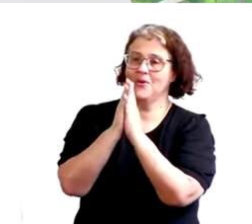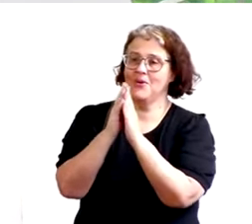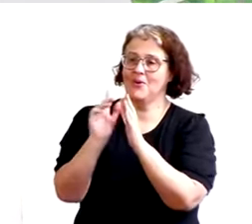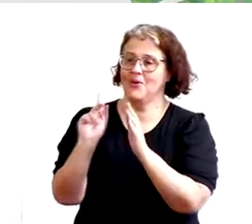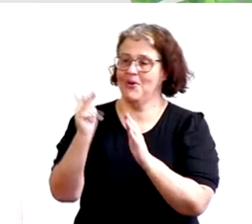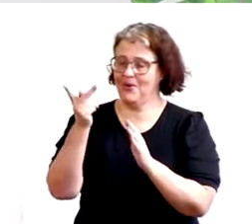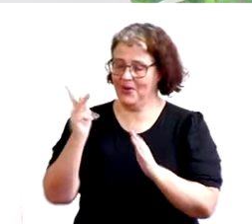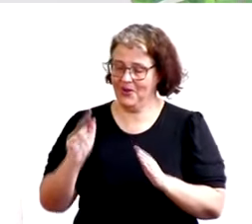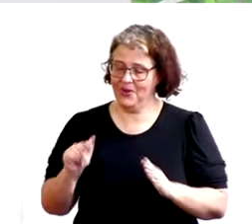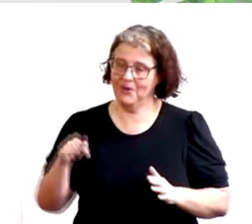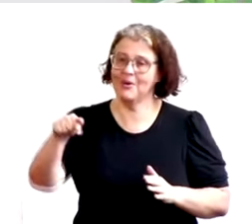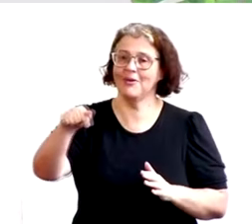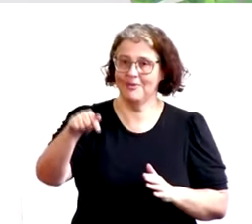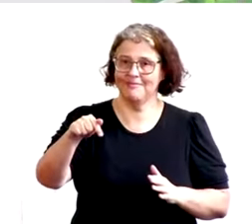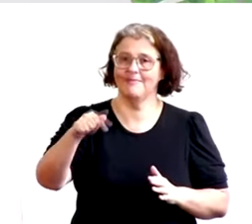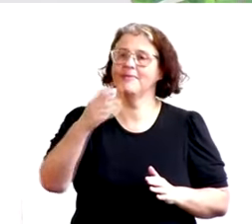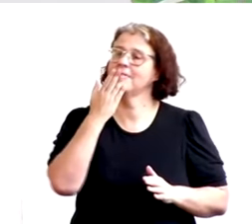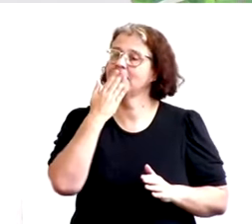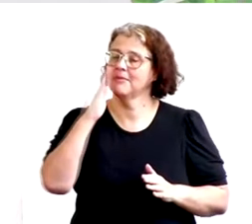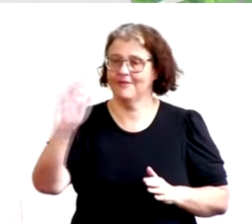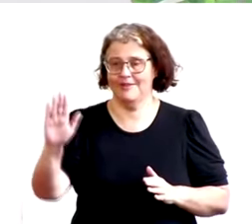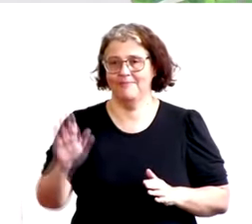em sua Profecia